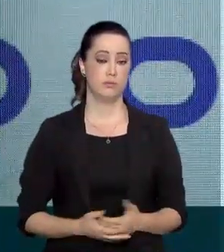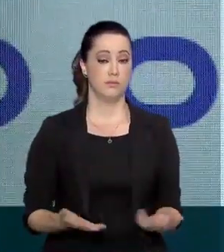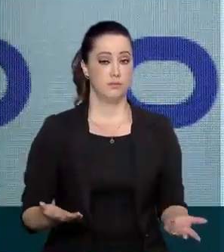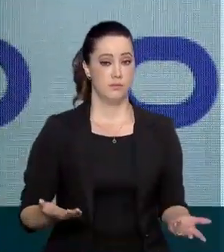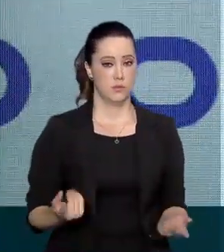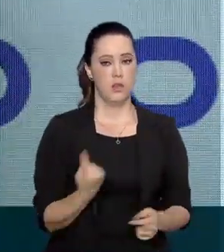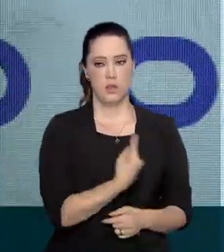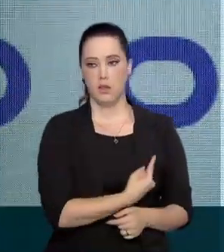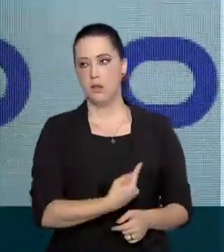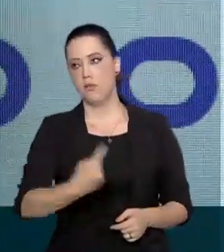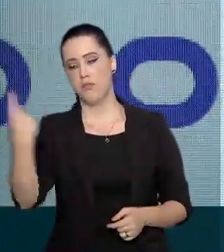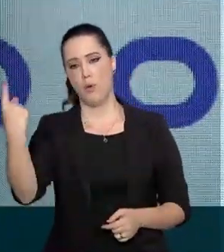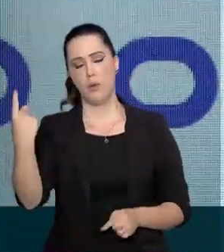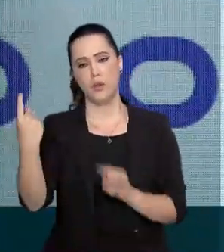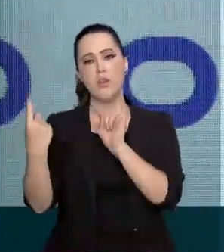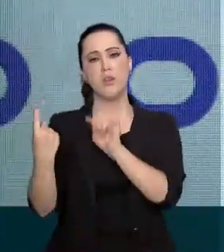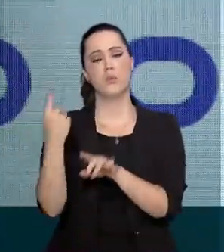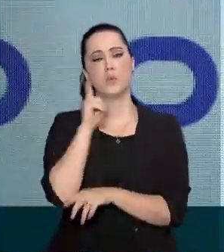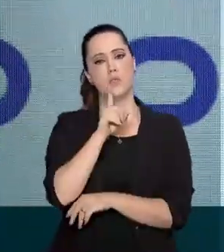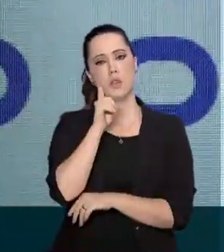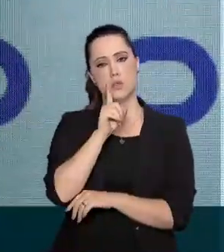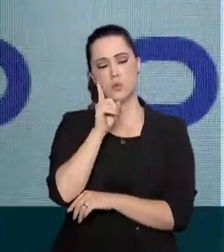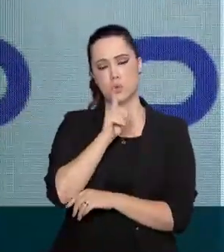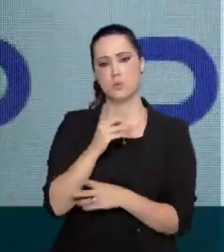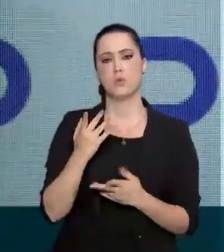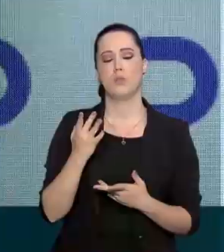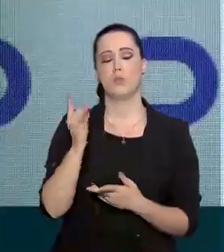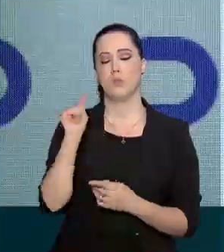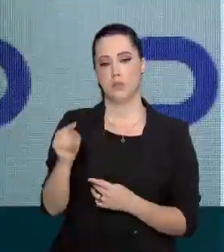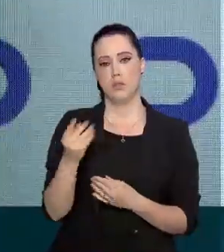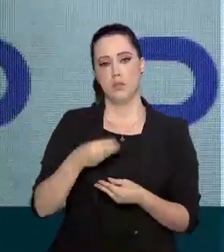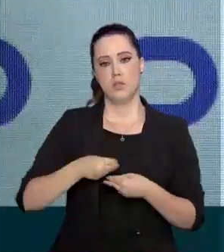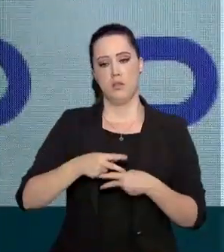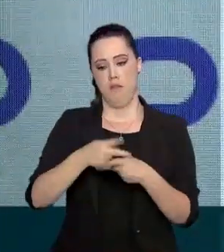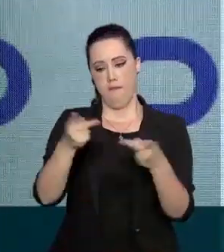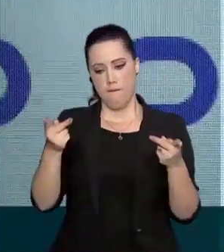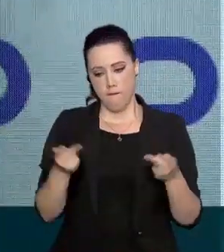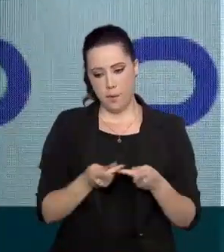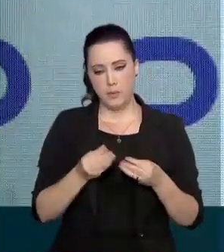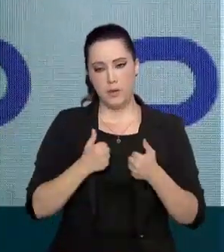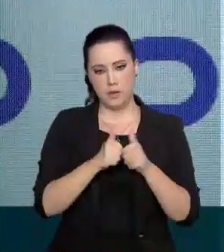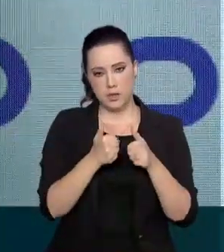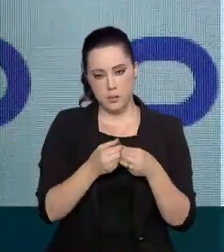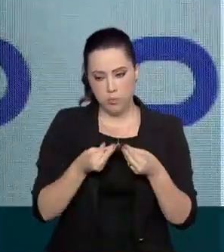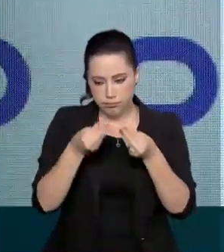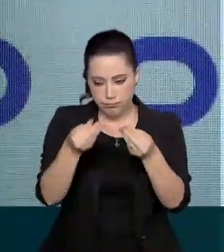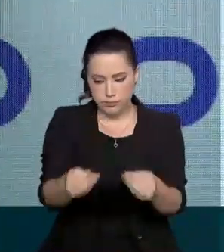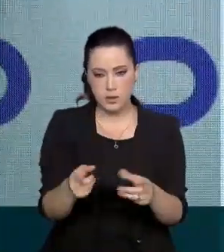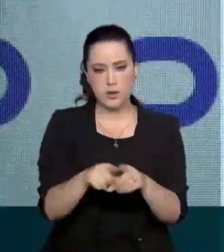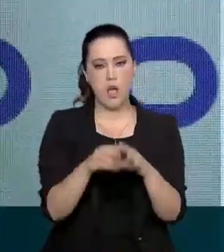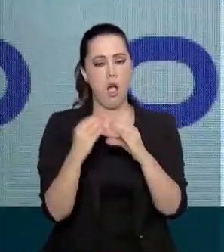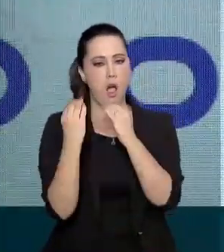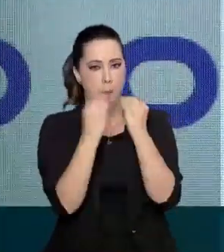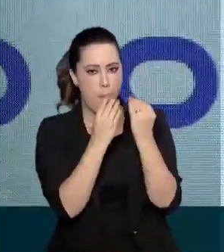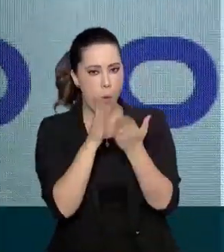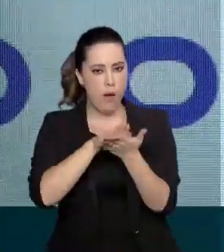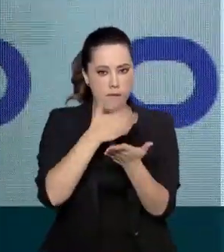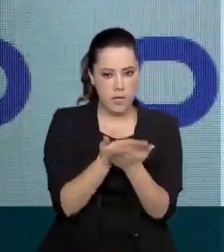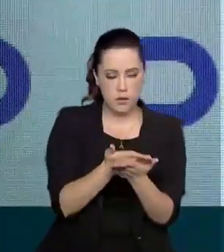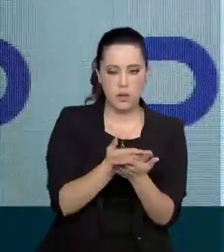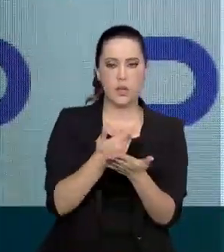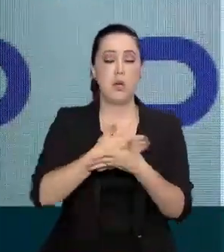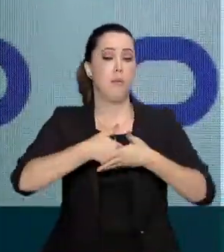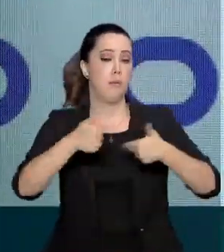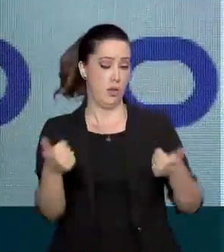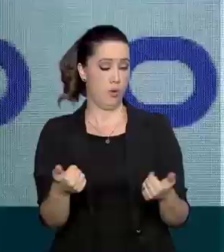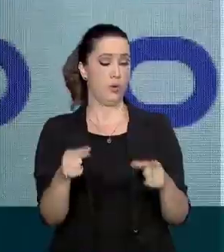E ele foi lá e fez esse intercâmbio, entregando pizza, fritando hambúrguer, e aperfeiçoou seu inglês, o